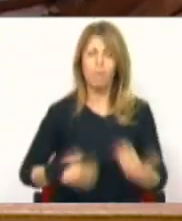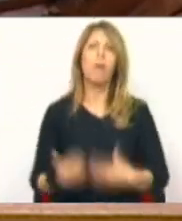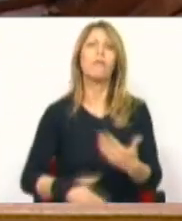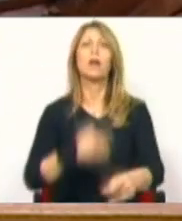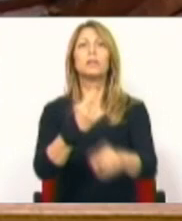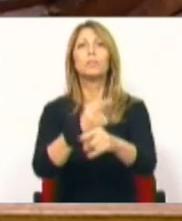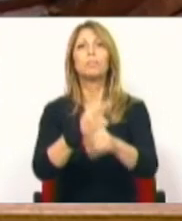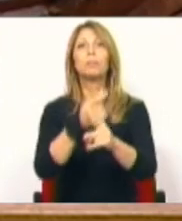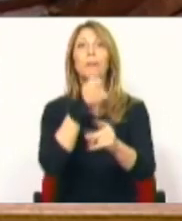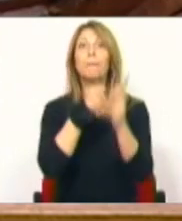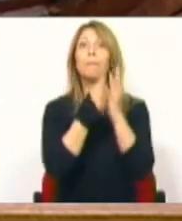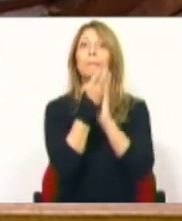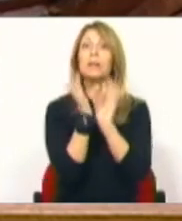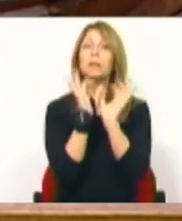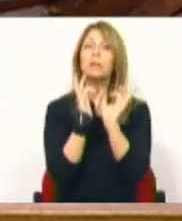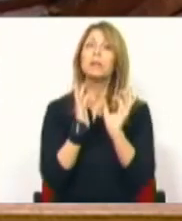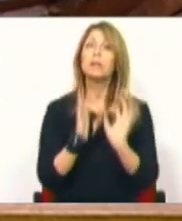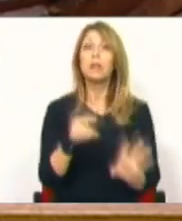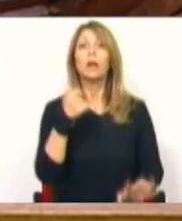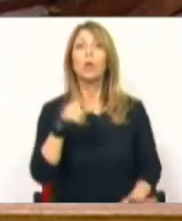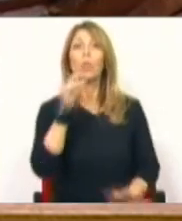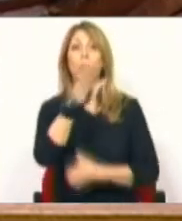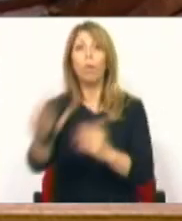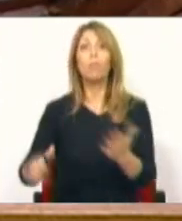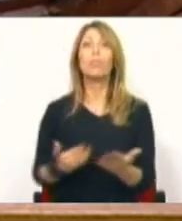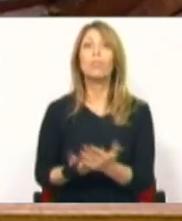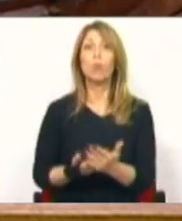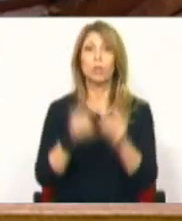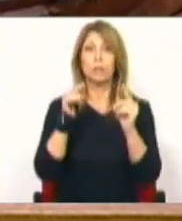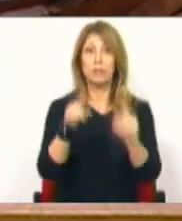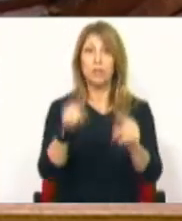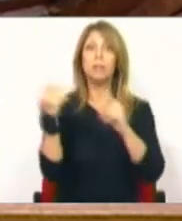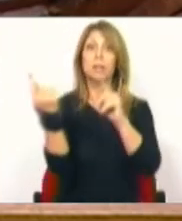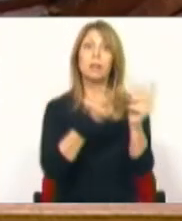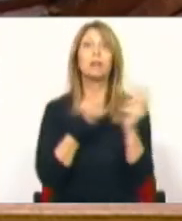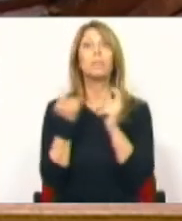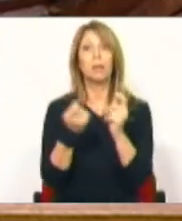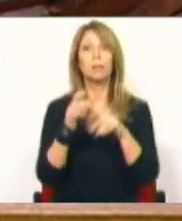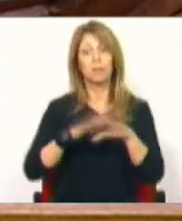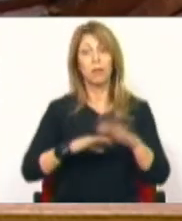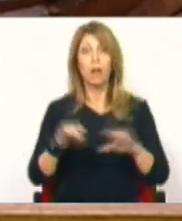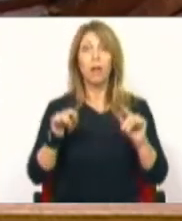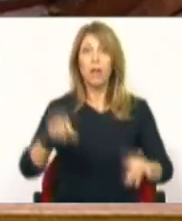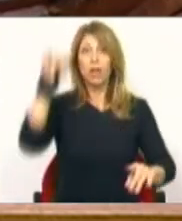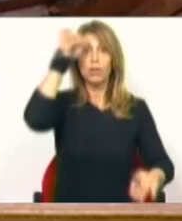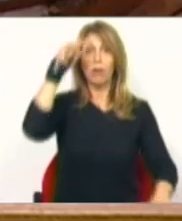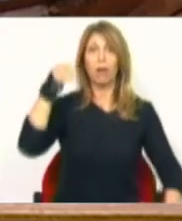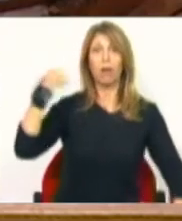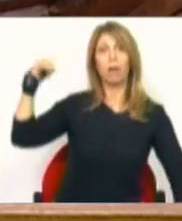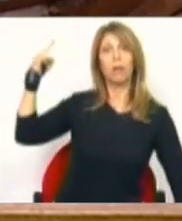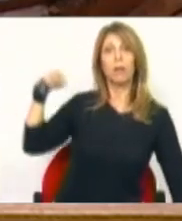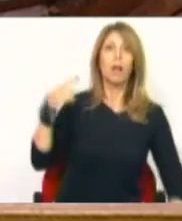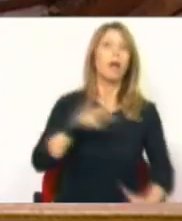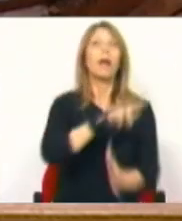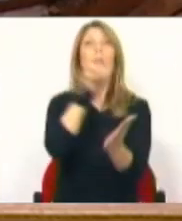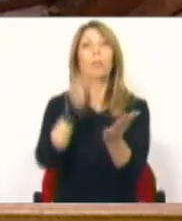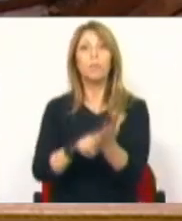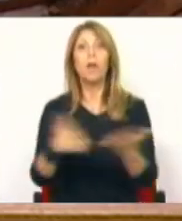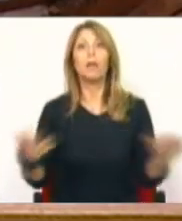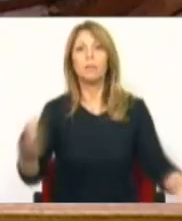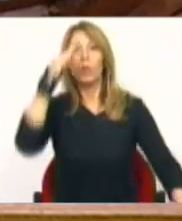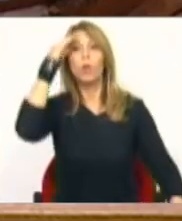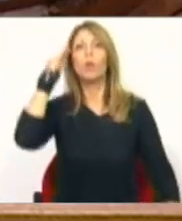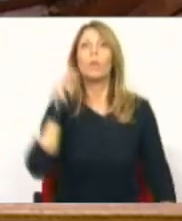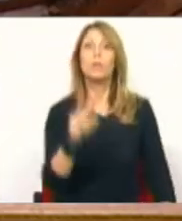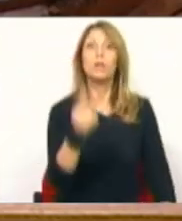uma medida semelhante à que o Bloco propusera. E esse debate fizemos-lo aqui em janeiro último. Aprovámos então uma